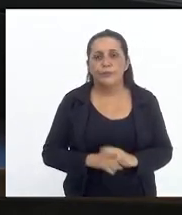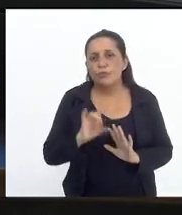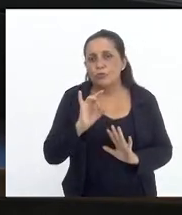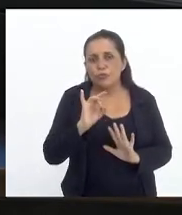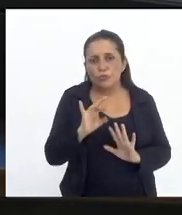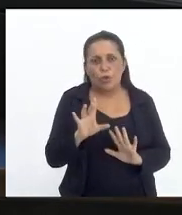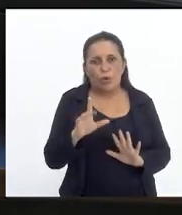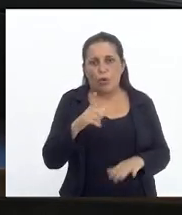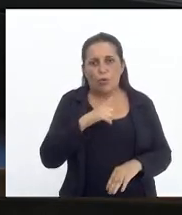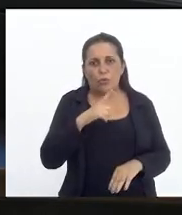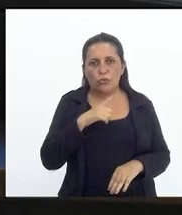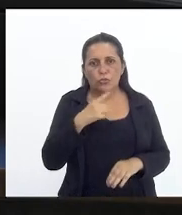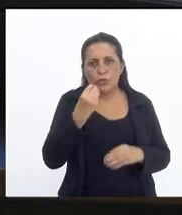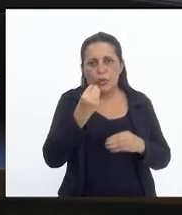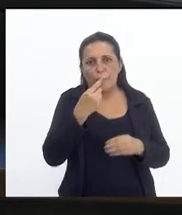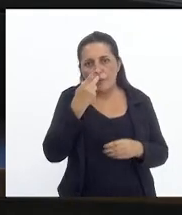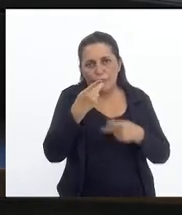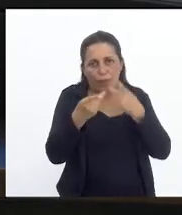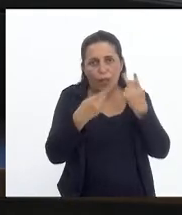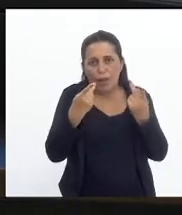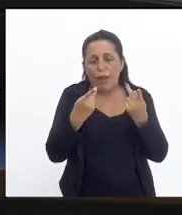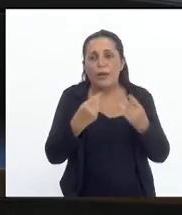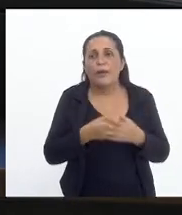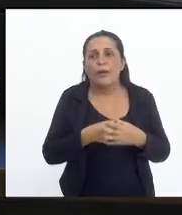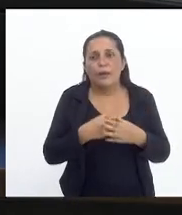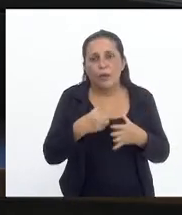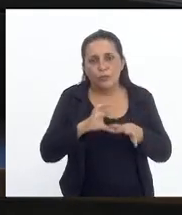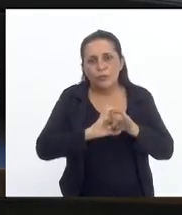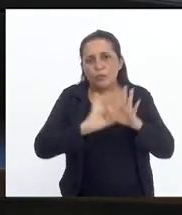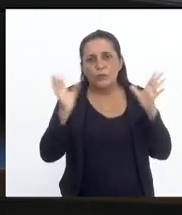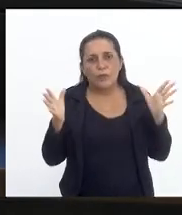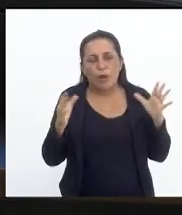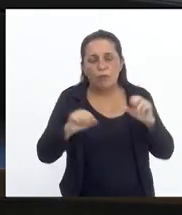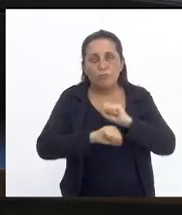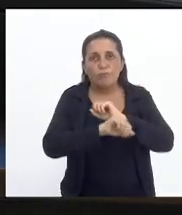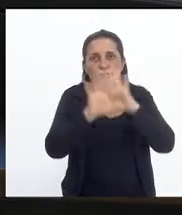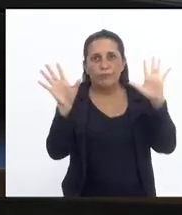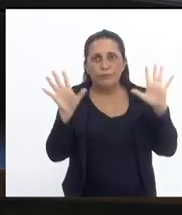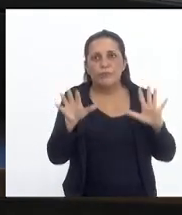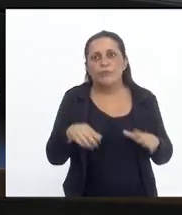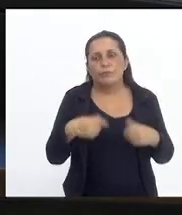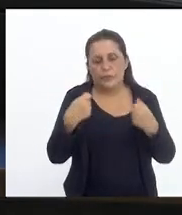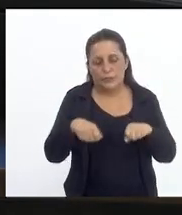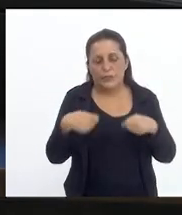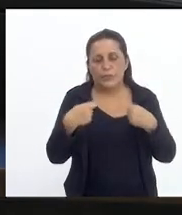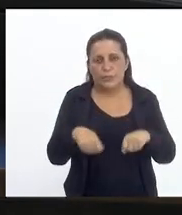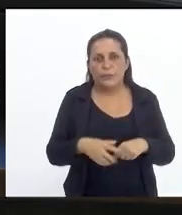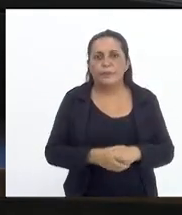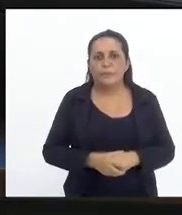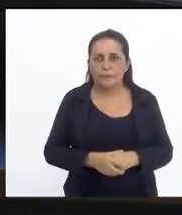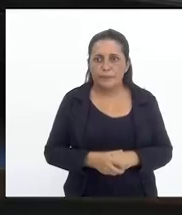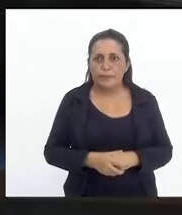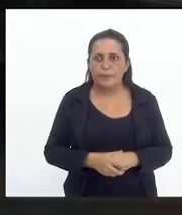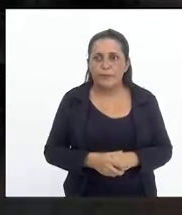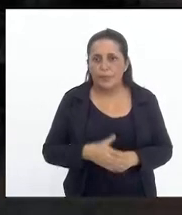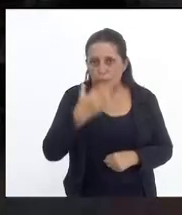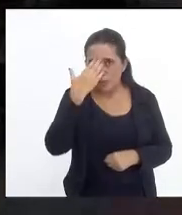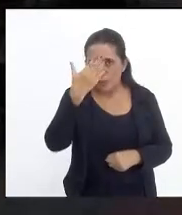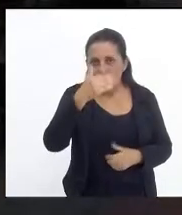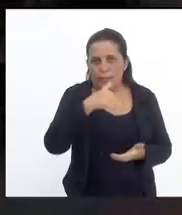tinha aqui para colocar em estou à disposição para qualquer esclarecimento que se torna necessário Obrigado